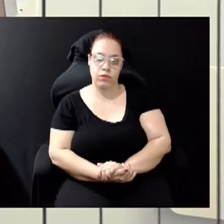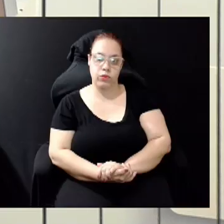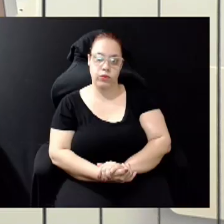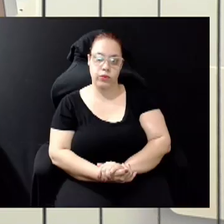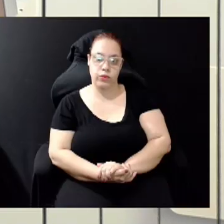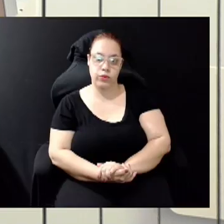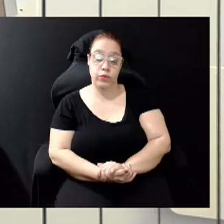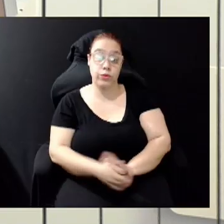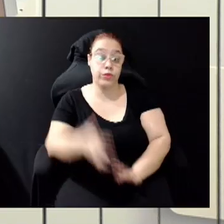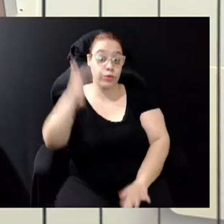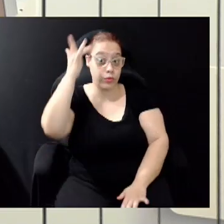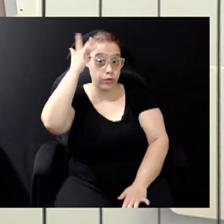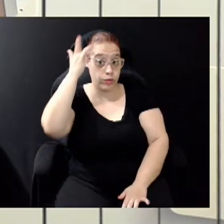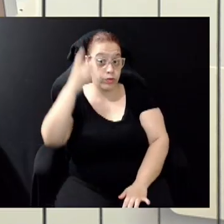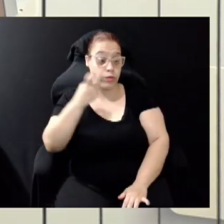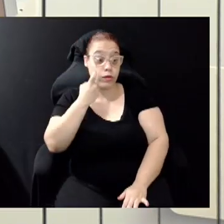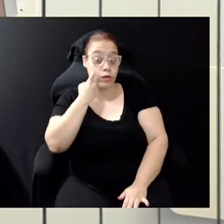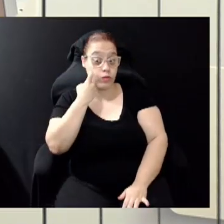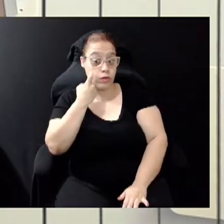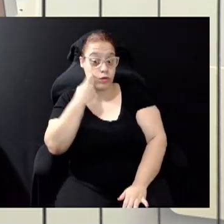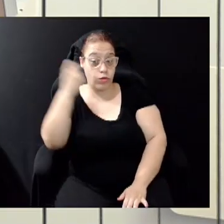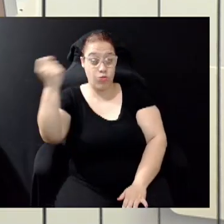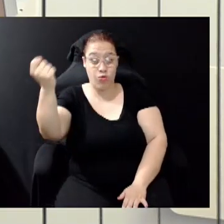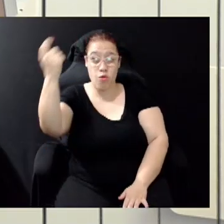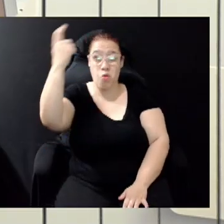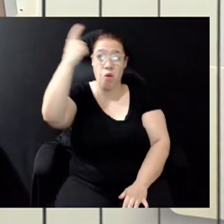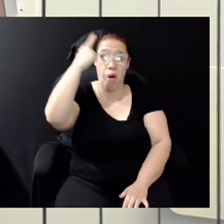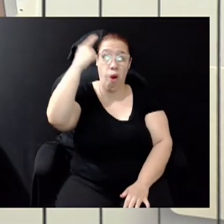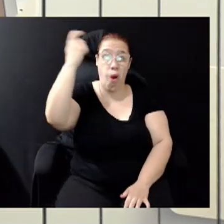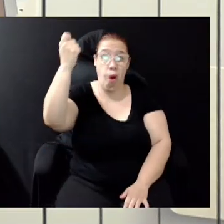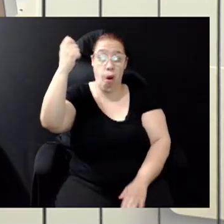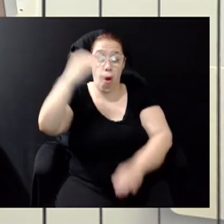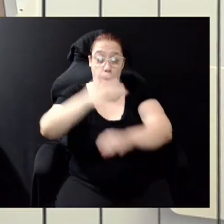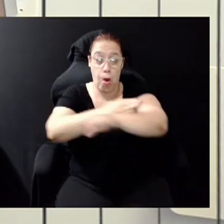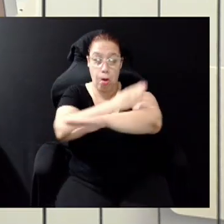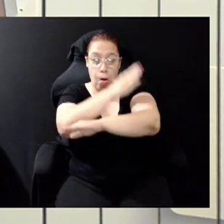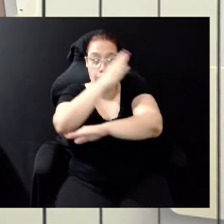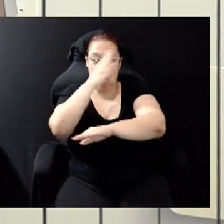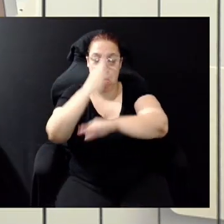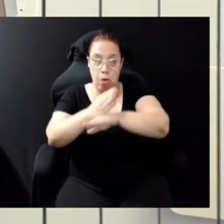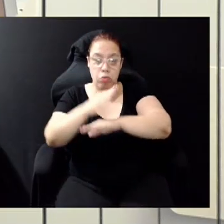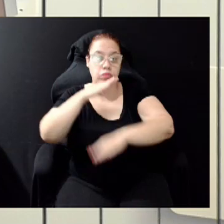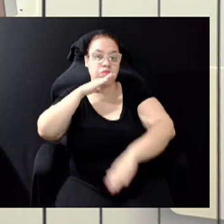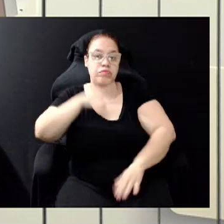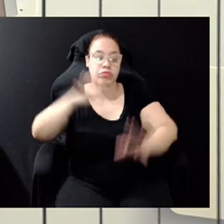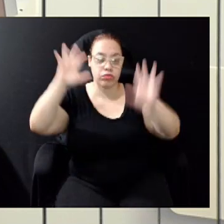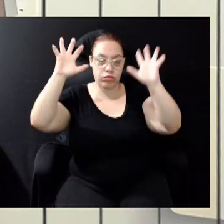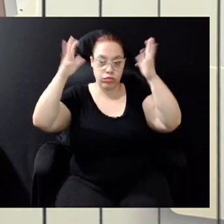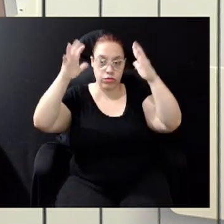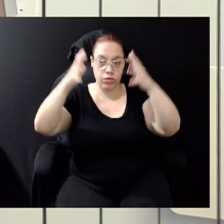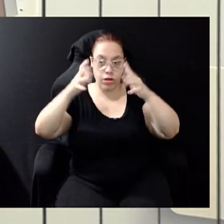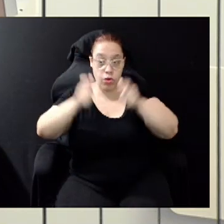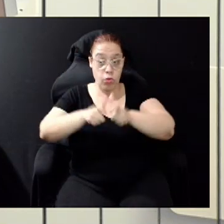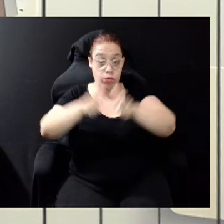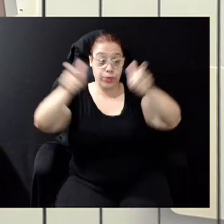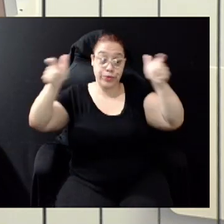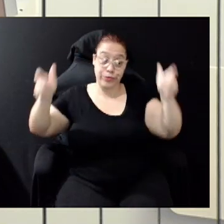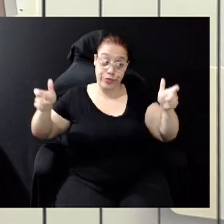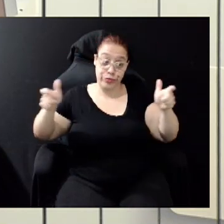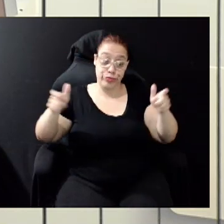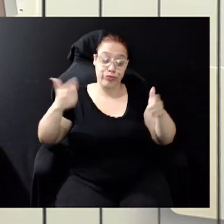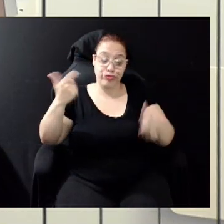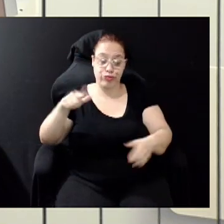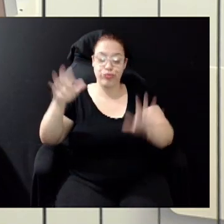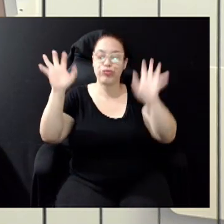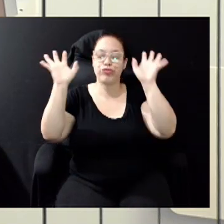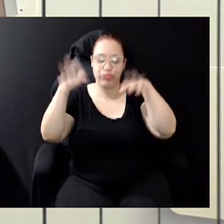Amanhã, sexta-feira, o sol aparece durante o dia, à tarde a nebulosidade aumenta e novamente tem